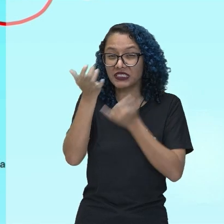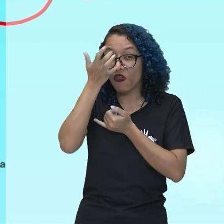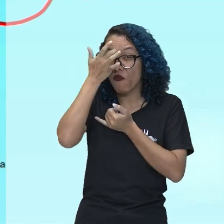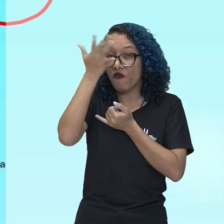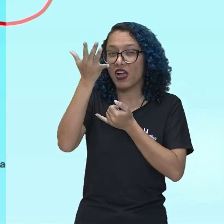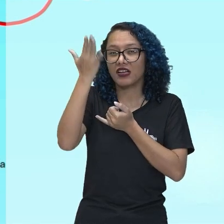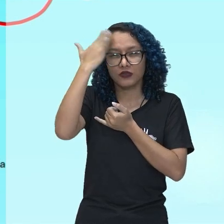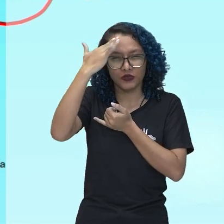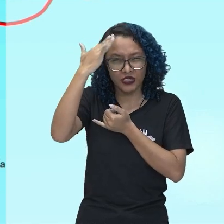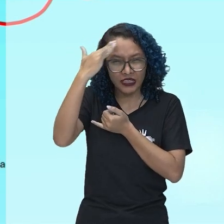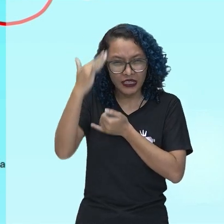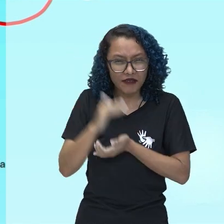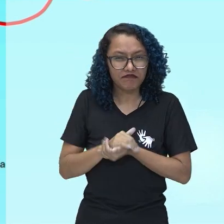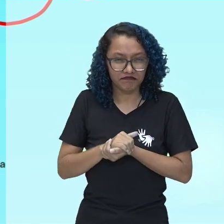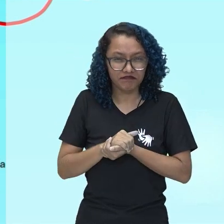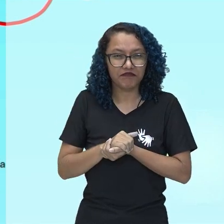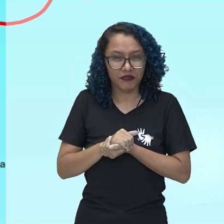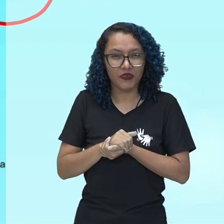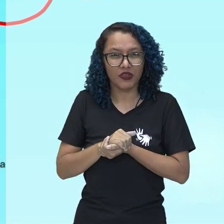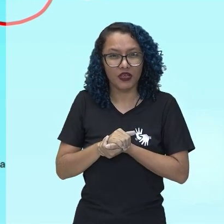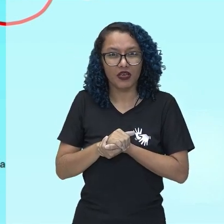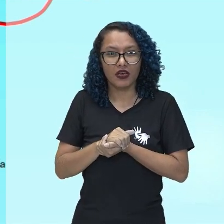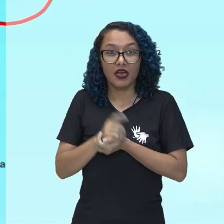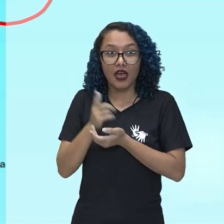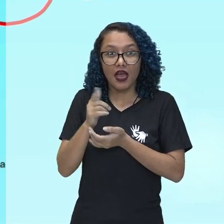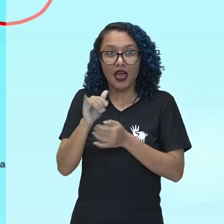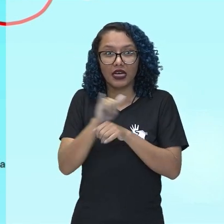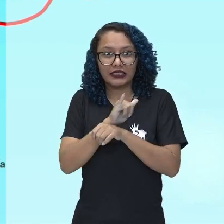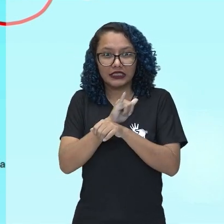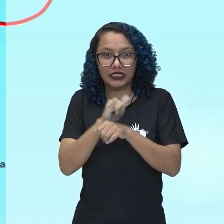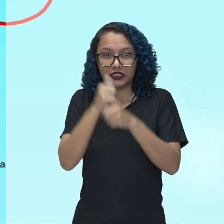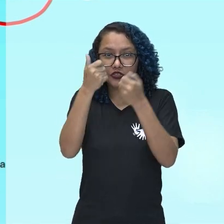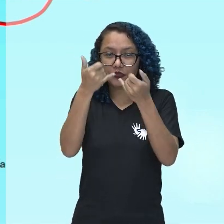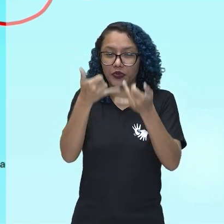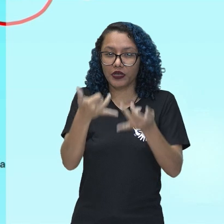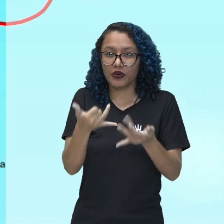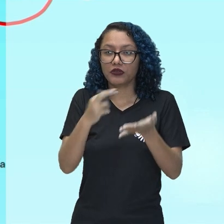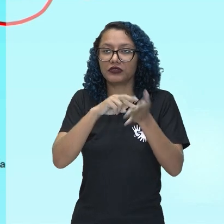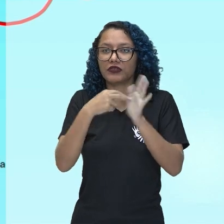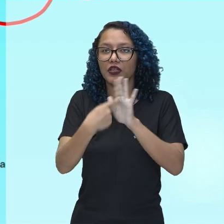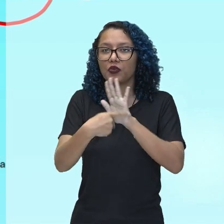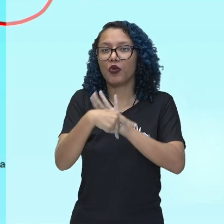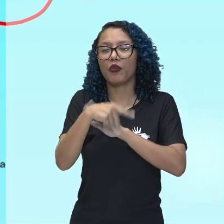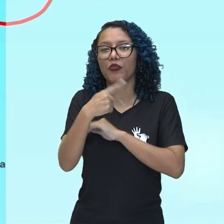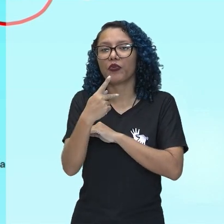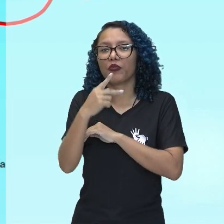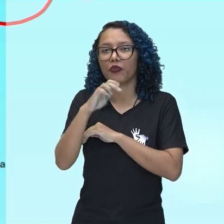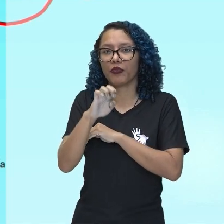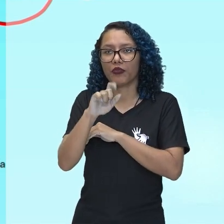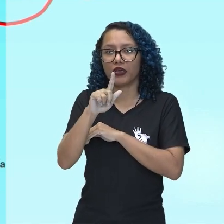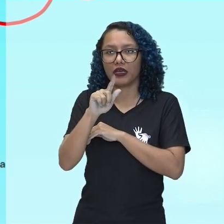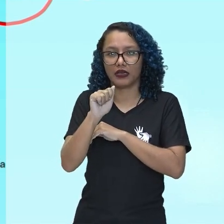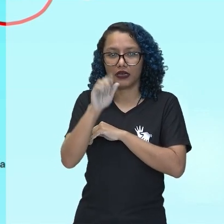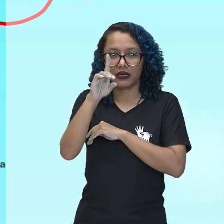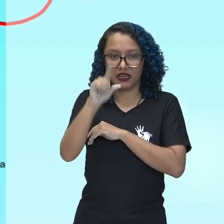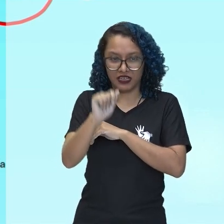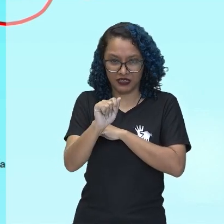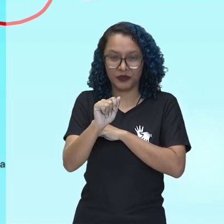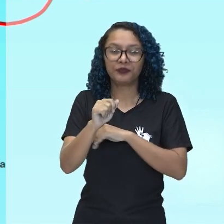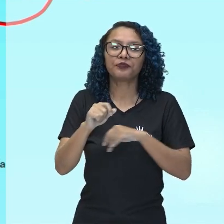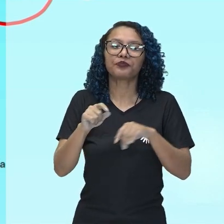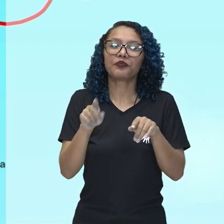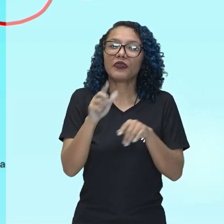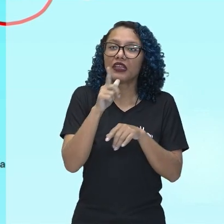Ele trouxe a pegada hídrica, nos explicou o que era uma pegada hídrica, aí ele vai, para facilitar